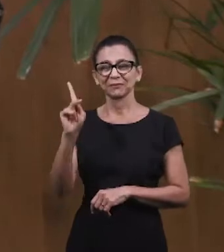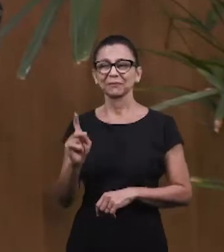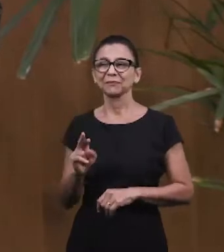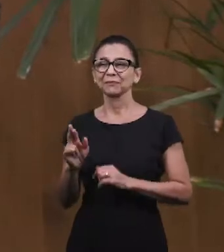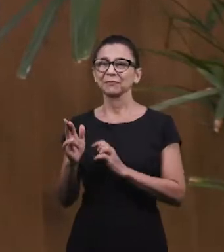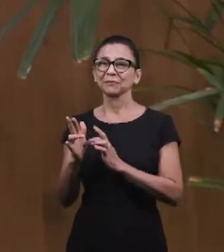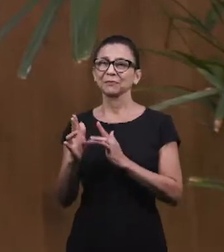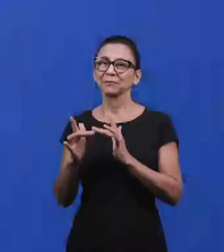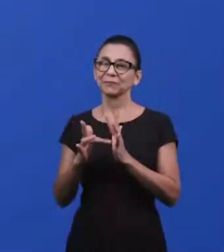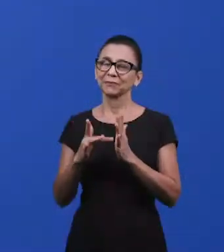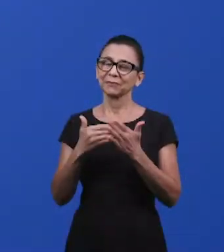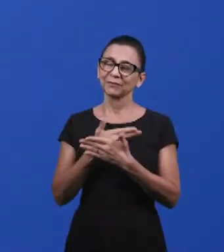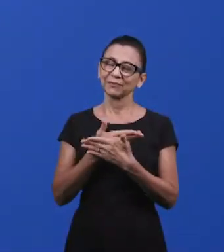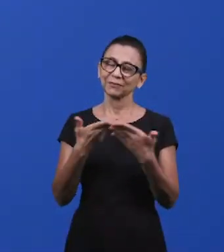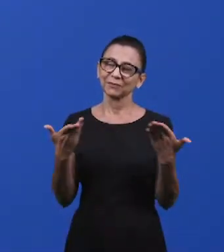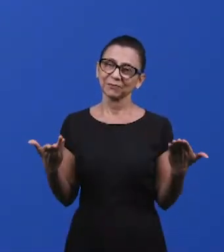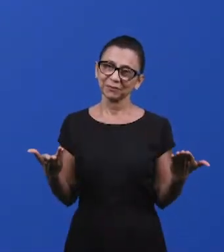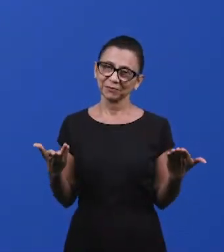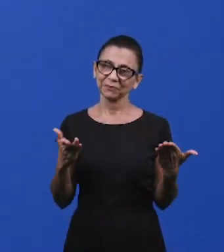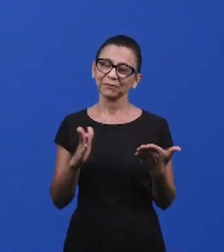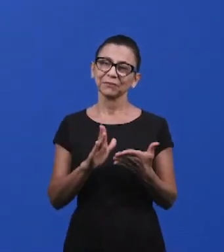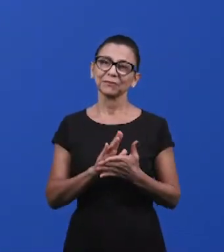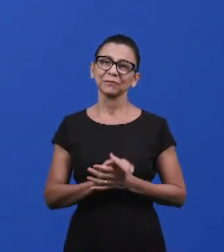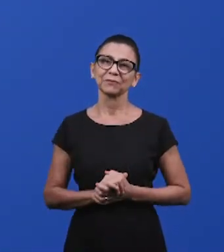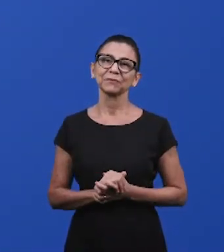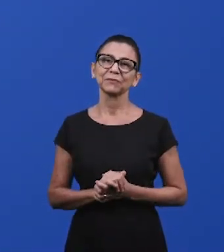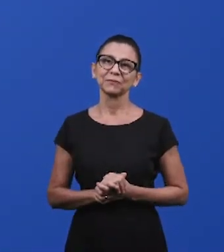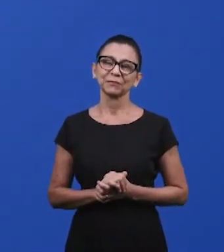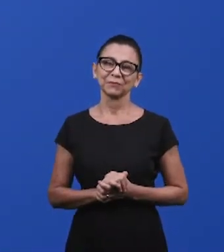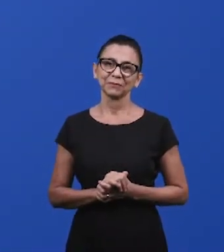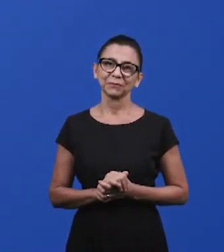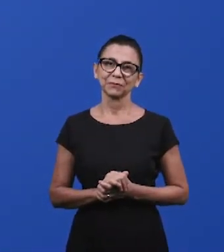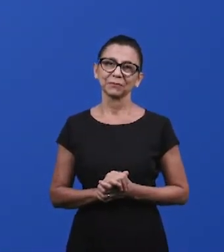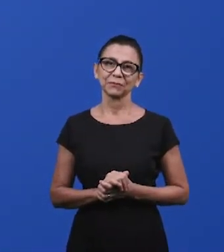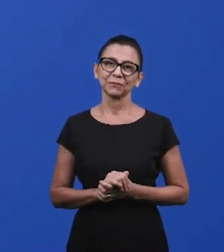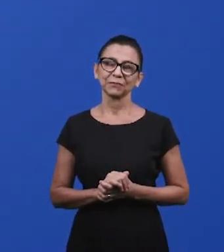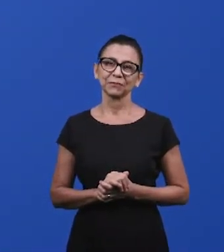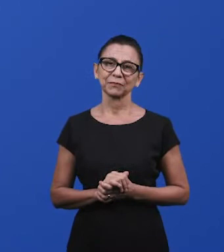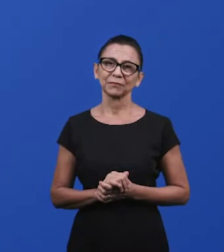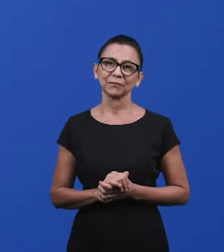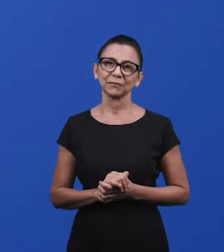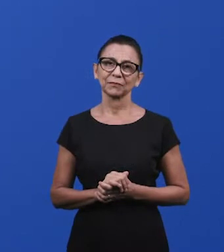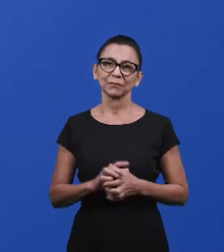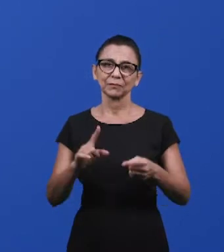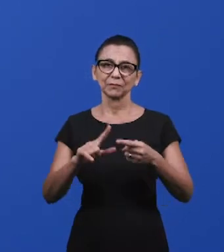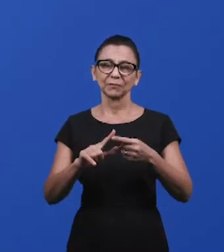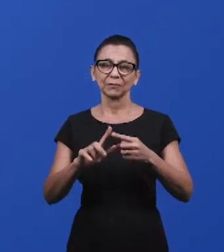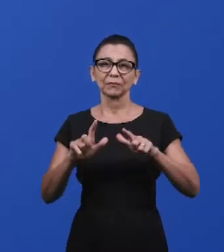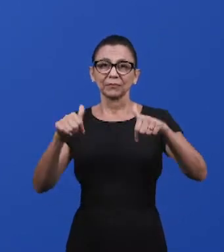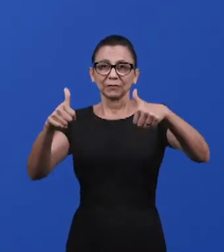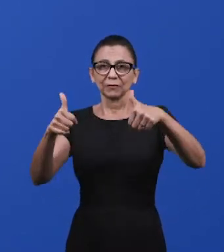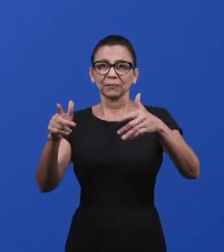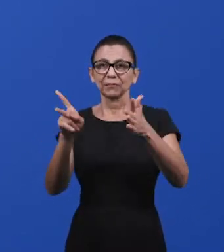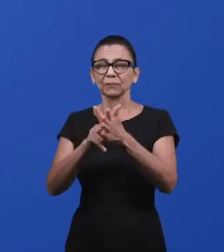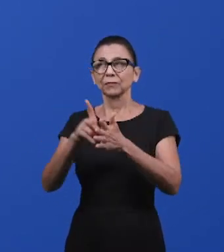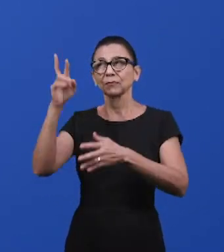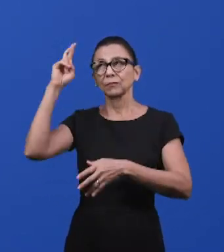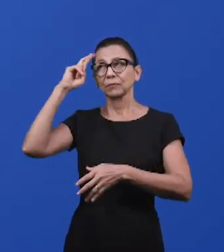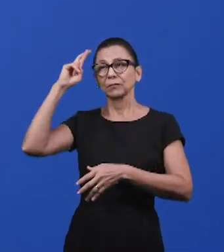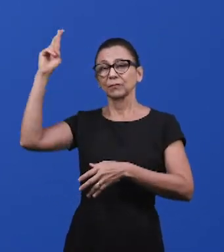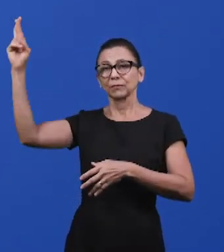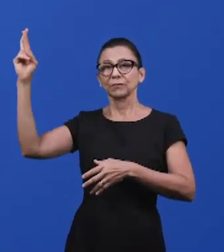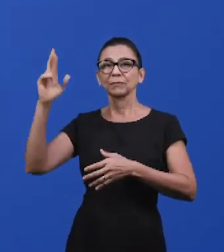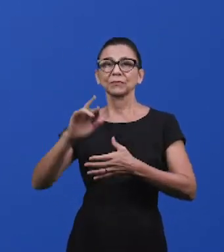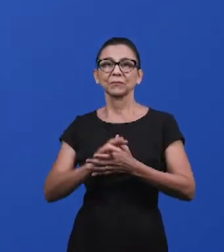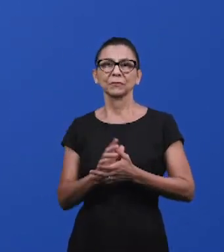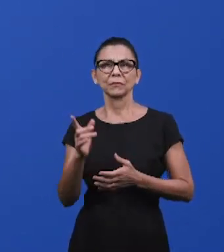paz do Senhor Jesus. A paz do Senhor. Hoje eu vou responder a pergunta da número 2. O ato é do Senhor. E a